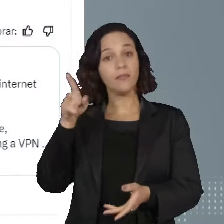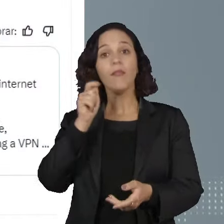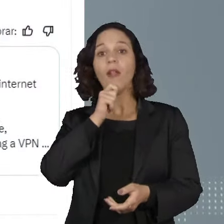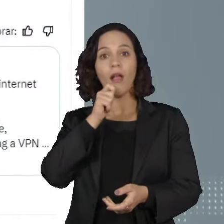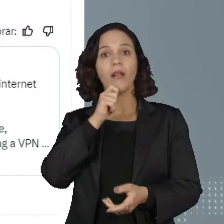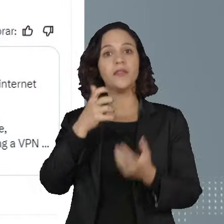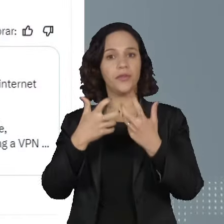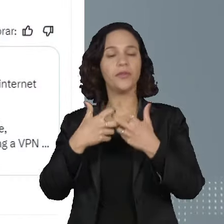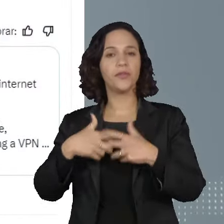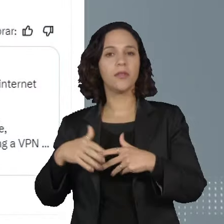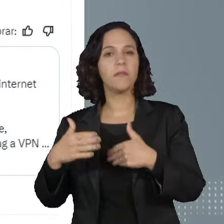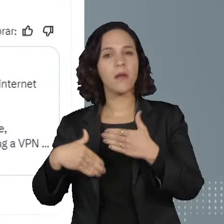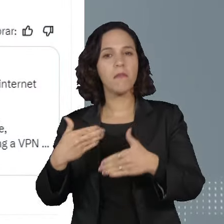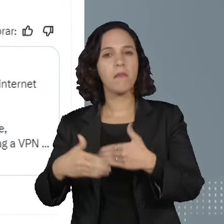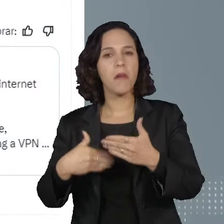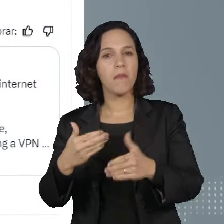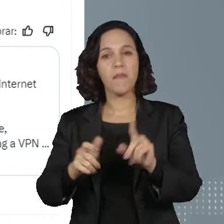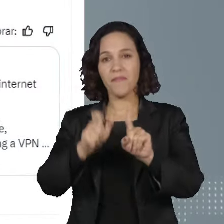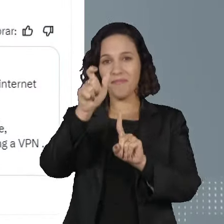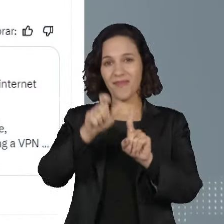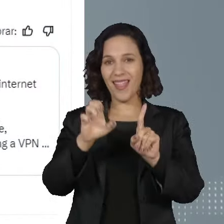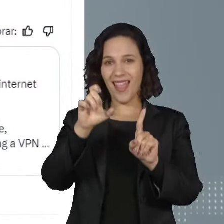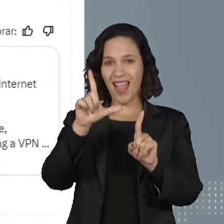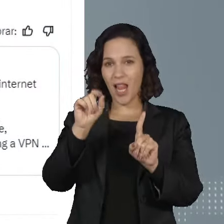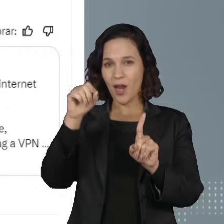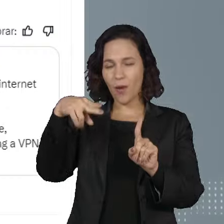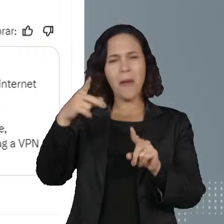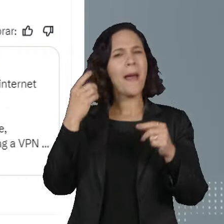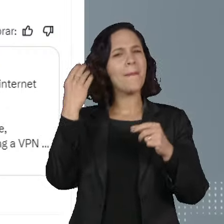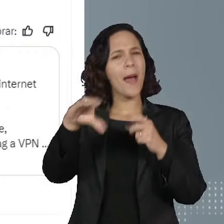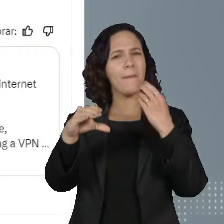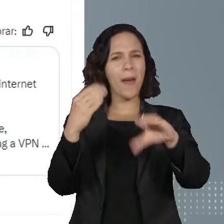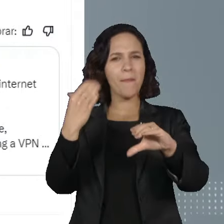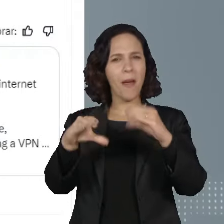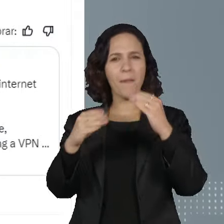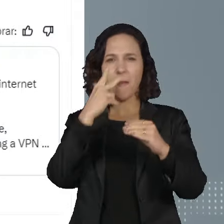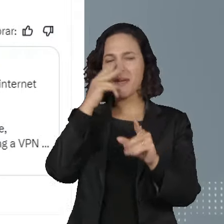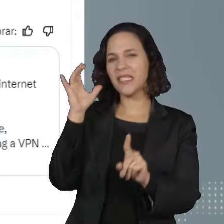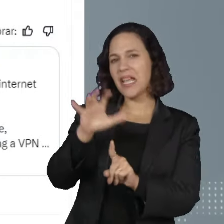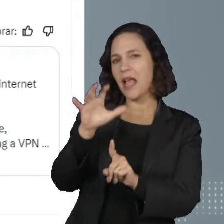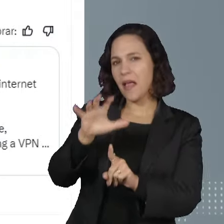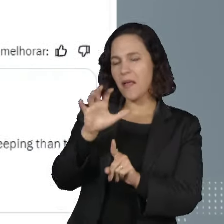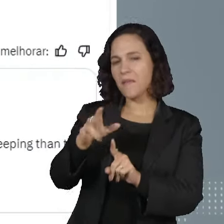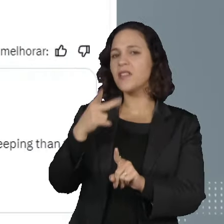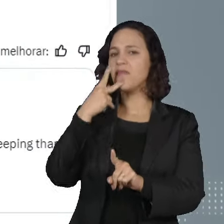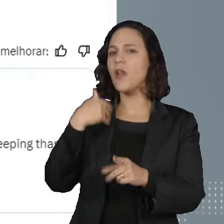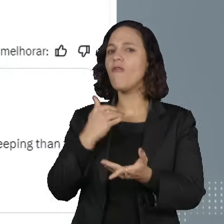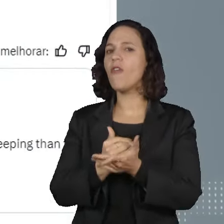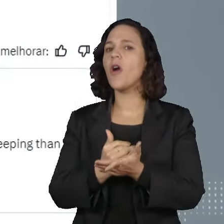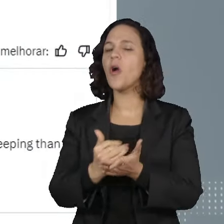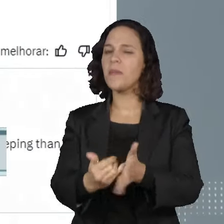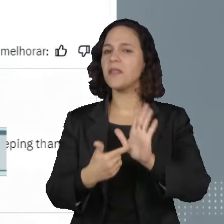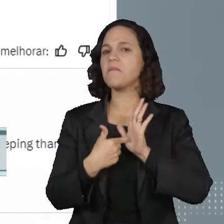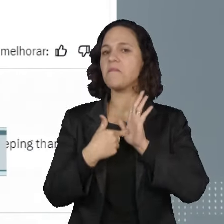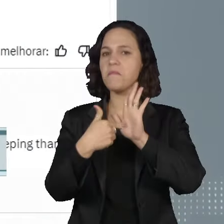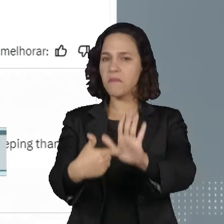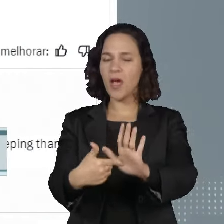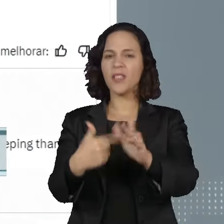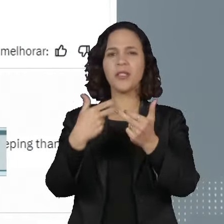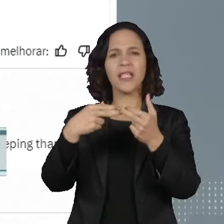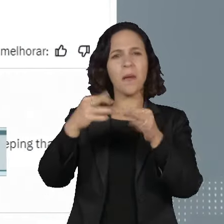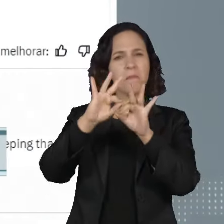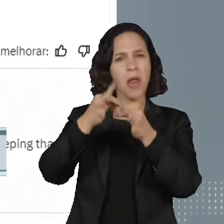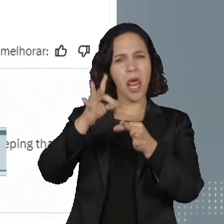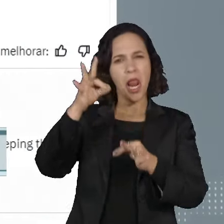no ar. Ao longo do dia, Elon Musk fez várias postagens. sem uma delas, em tom de ameaça, disse que vai começar a publicar a longa lista